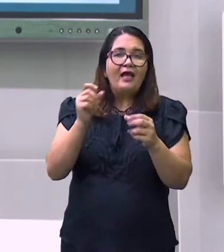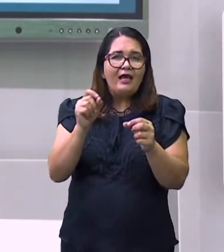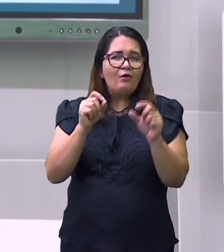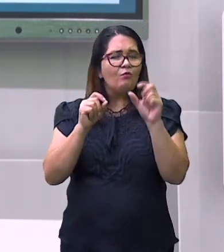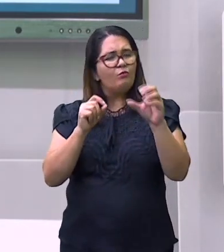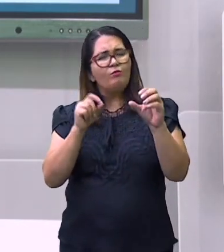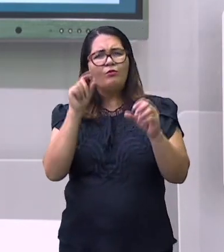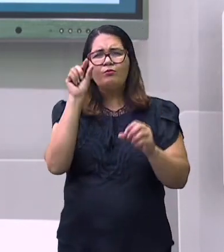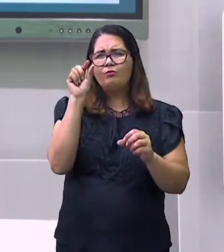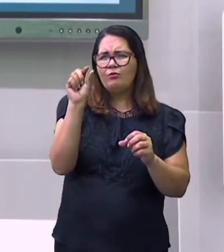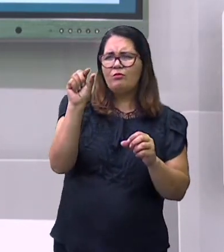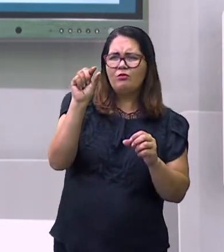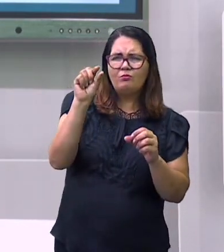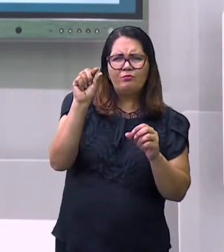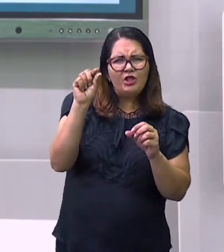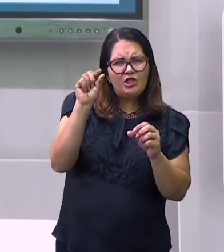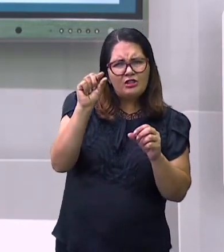feijãozinho. Então, você pode fazer como se fosse